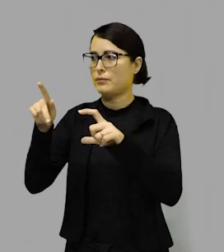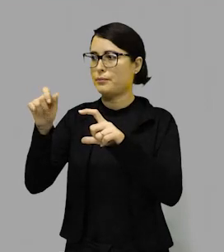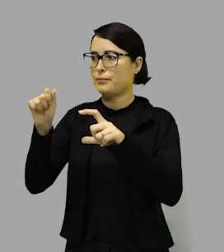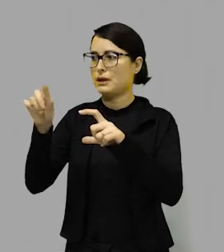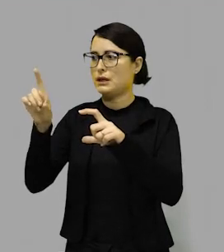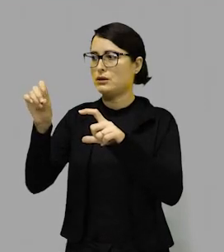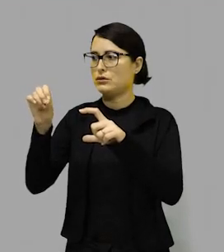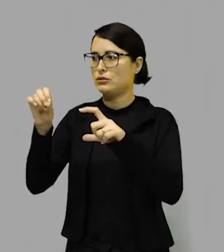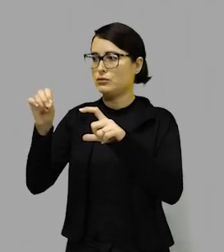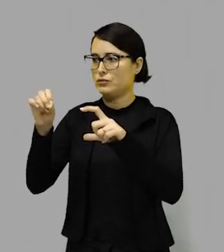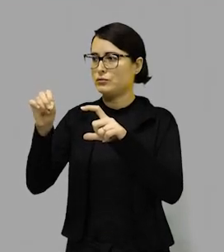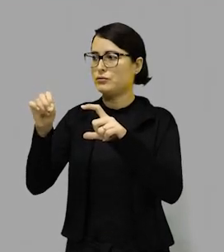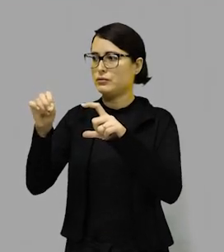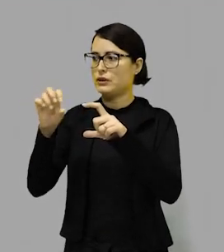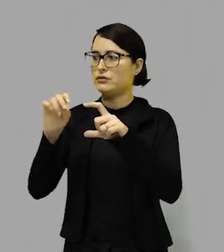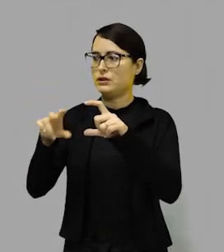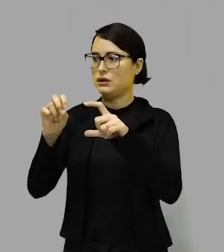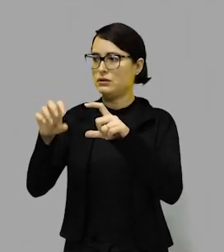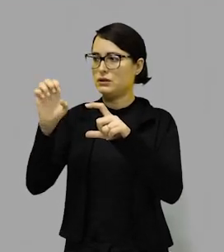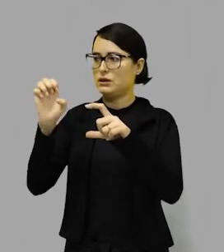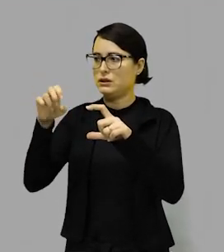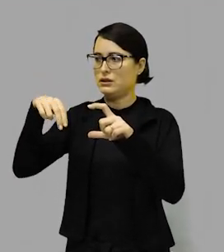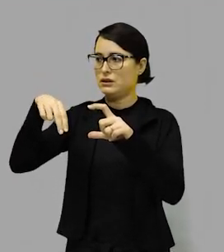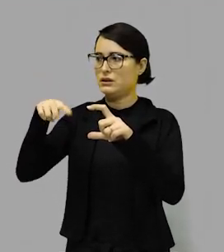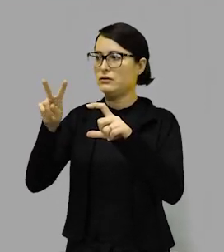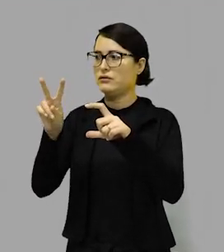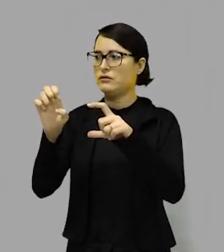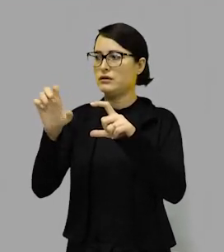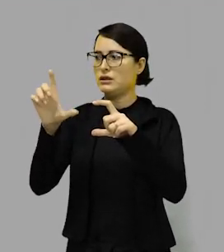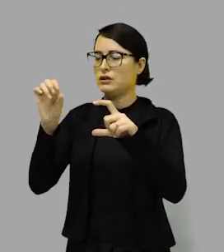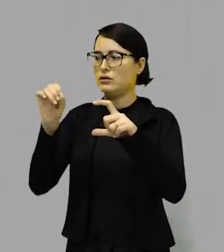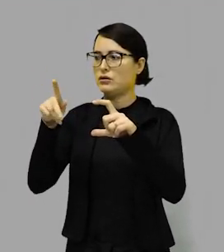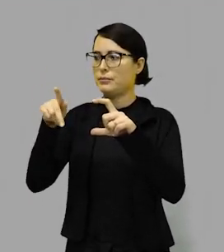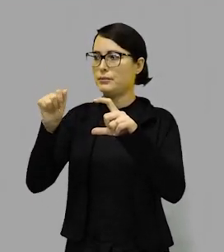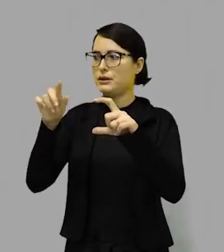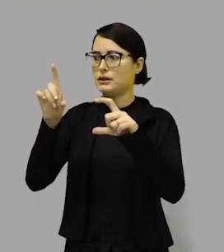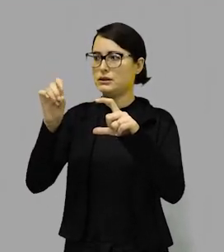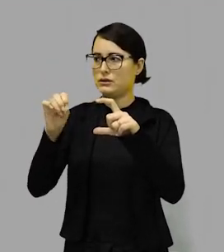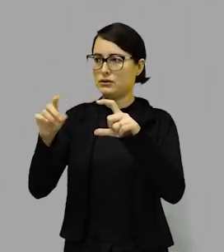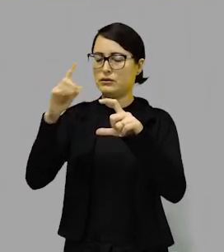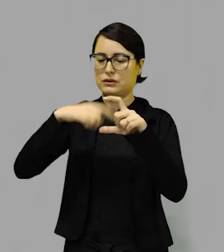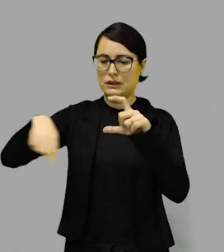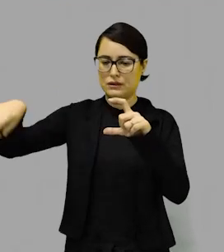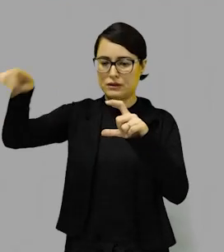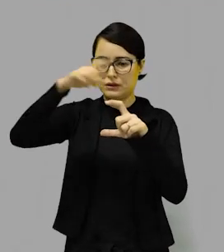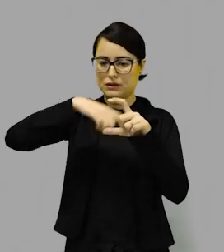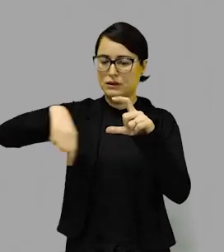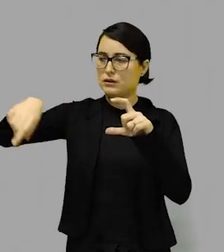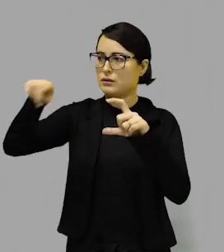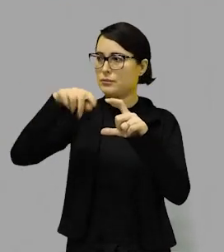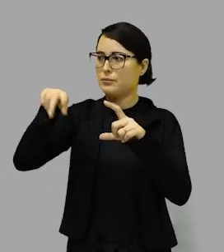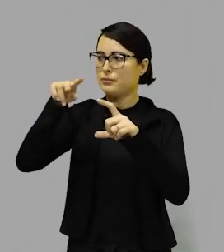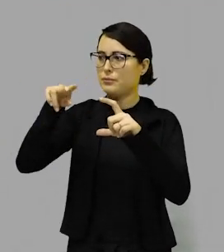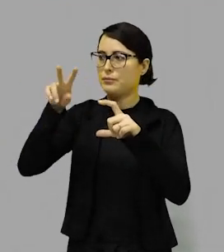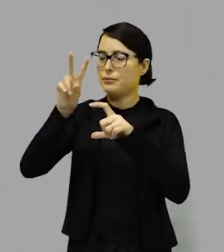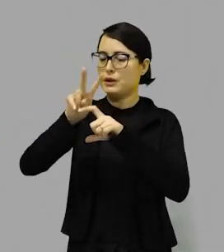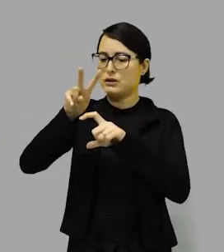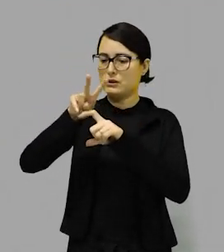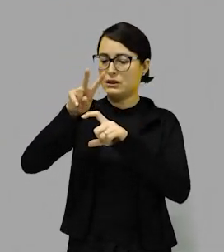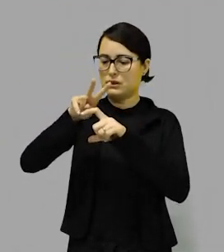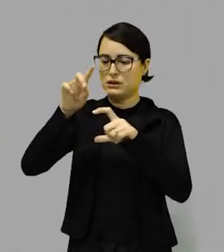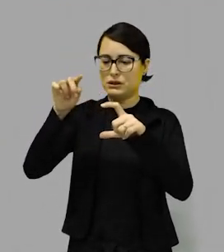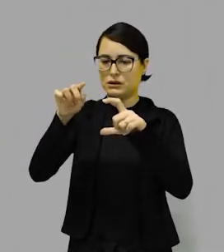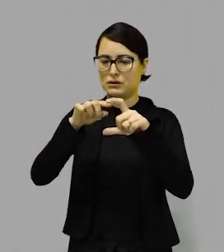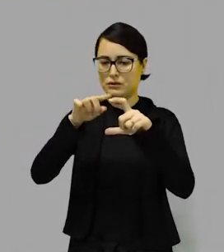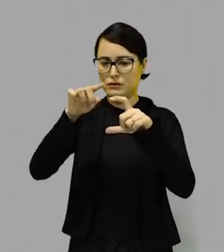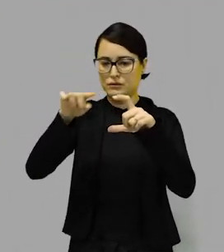envelopado, certo? O vírus envelopado possui um envelope viral protegendo o núcleo